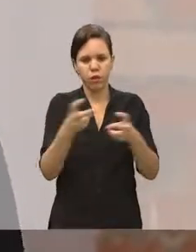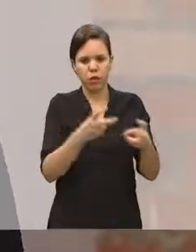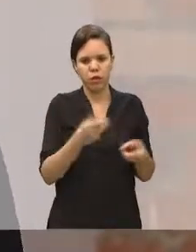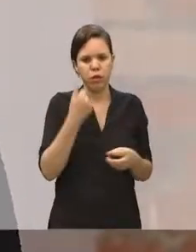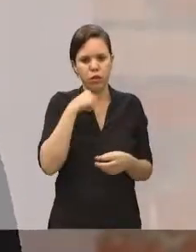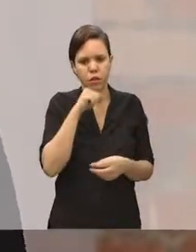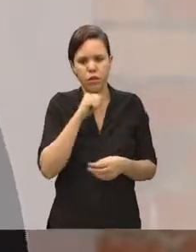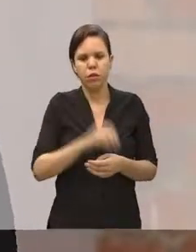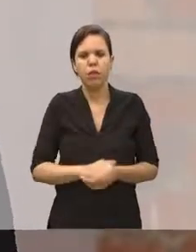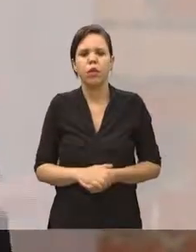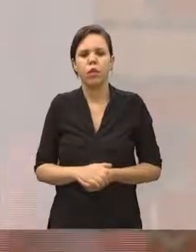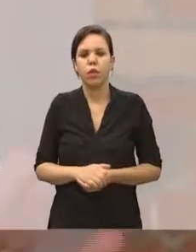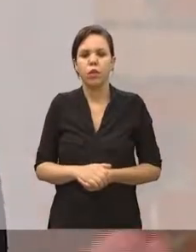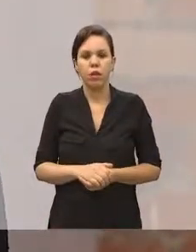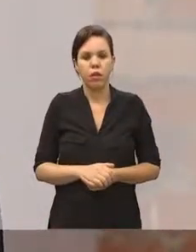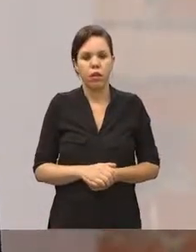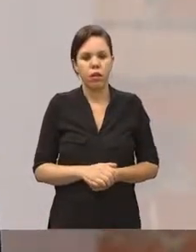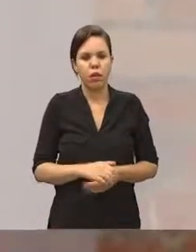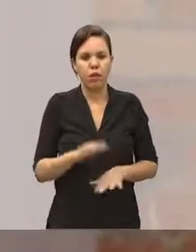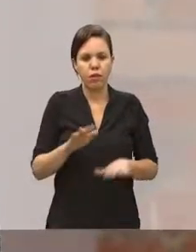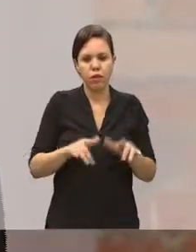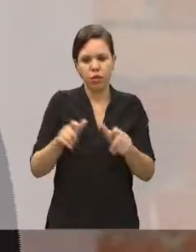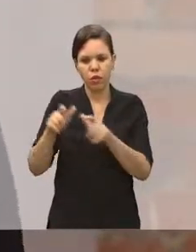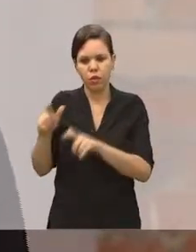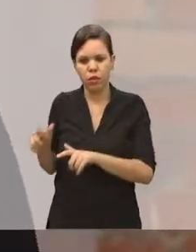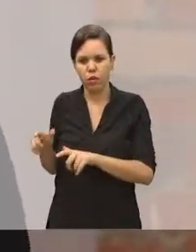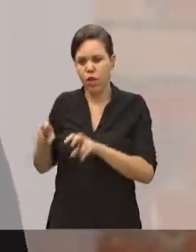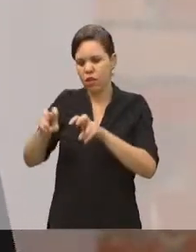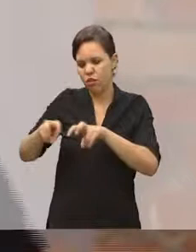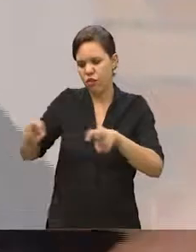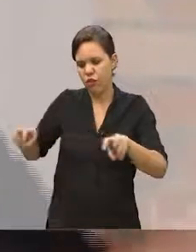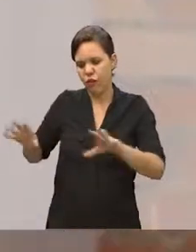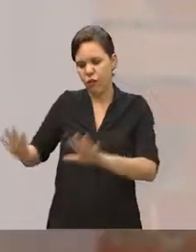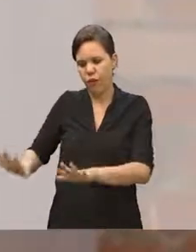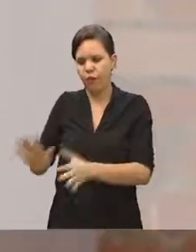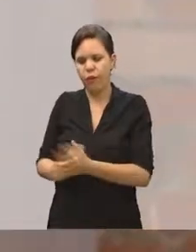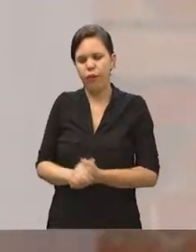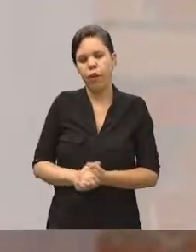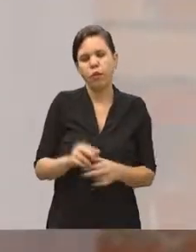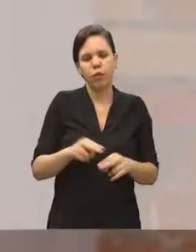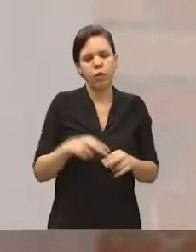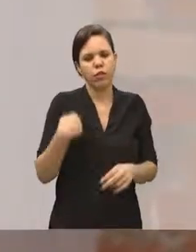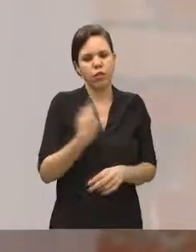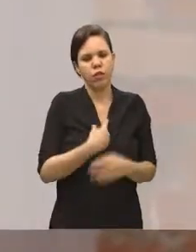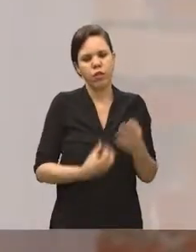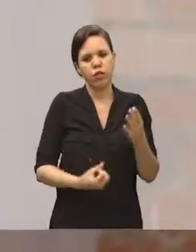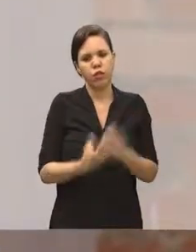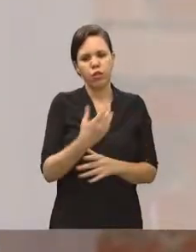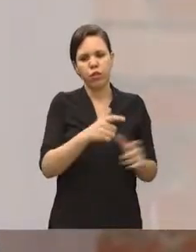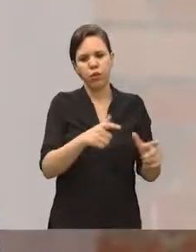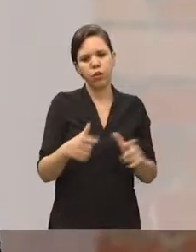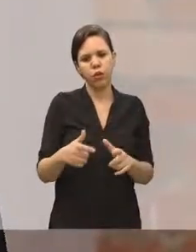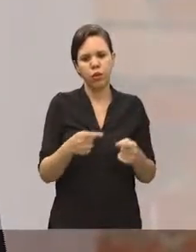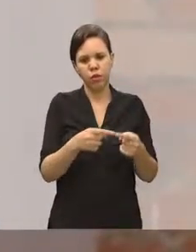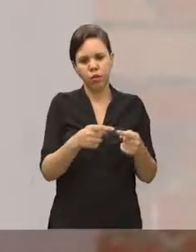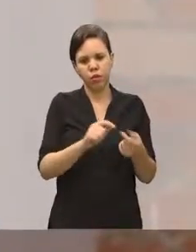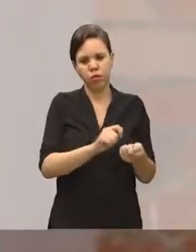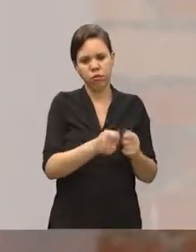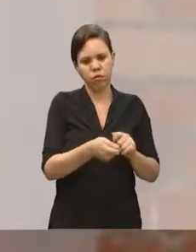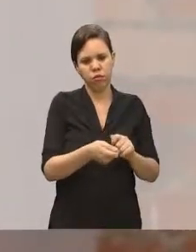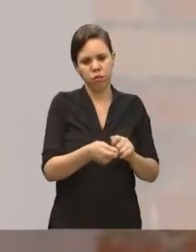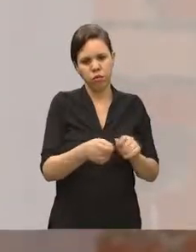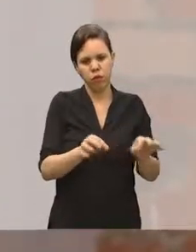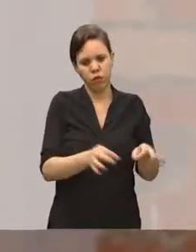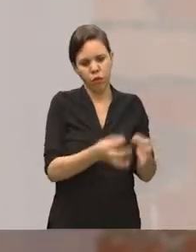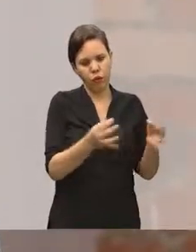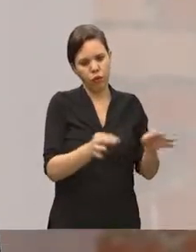mães também, elas ficavam num sofás, assim, por isso a gente criou um ambiente também com crochê,